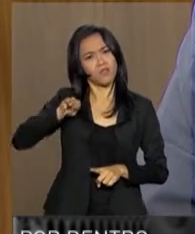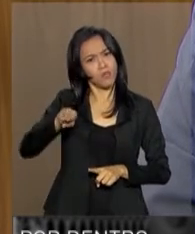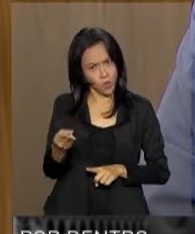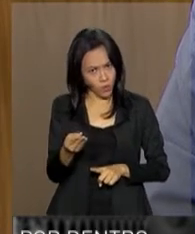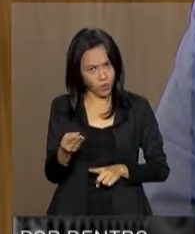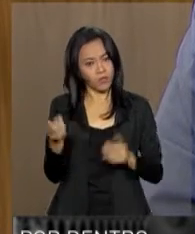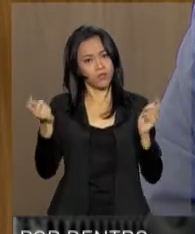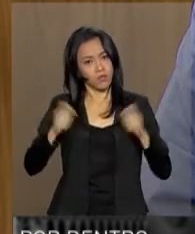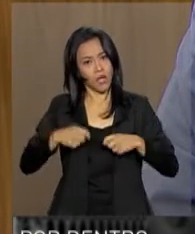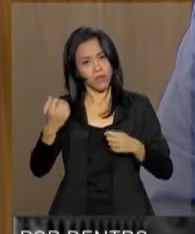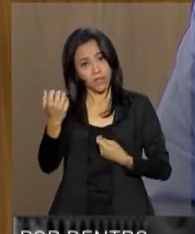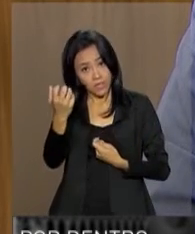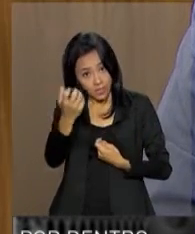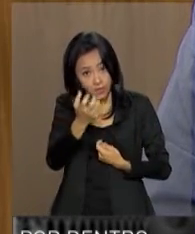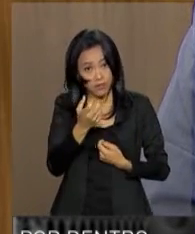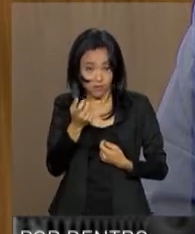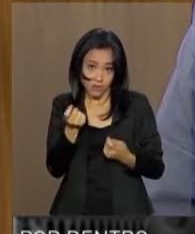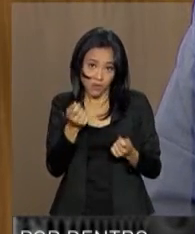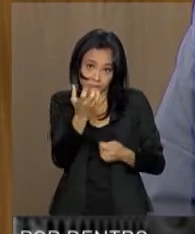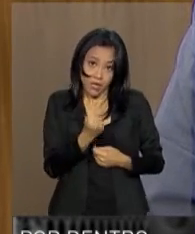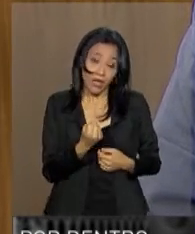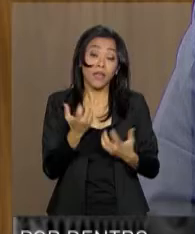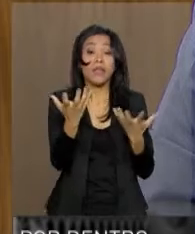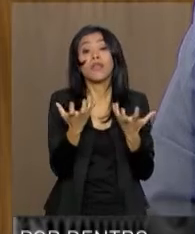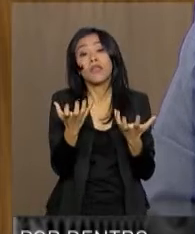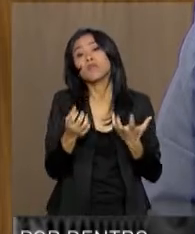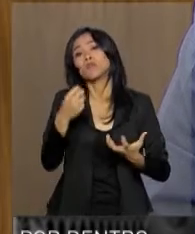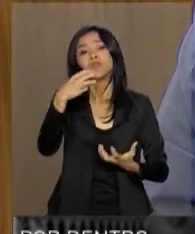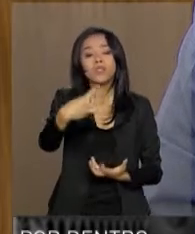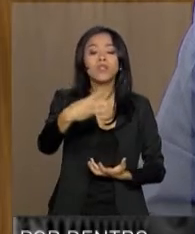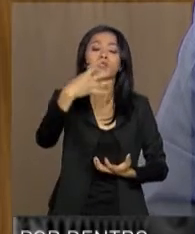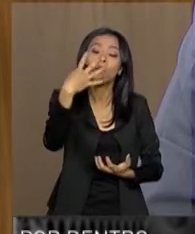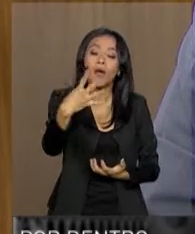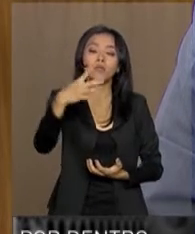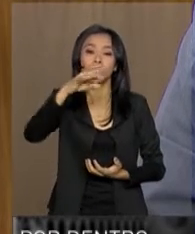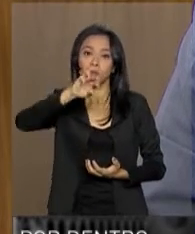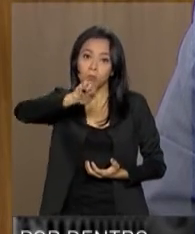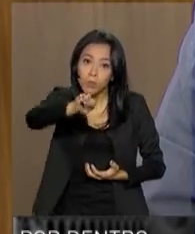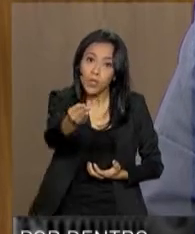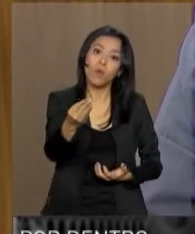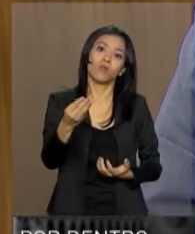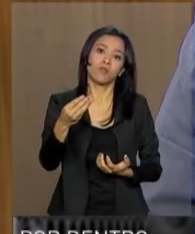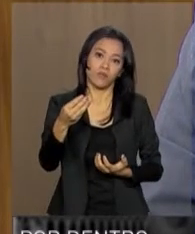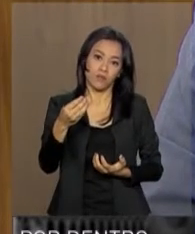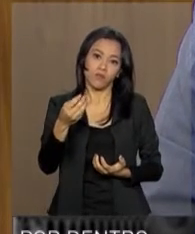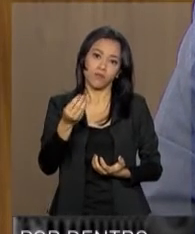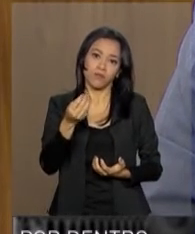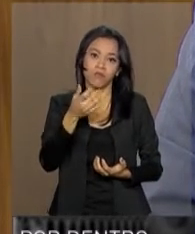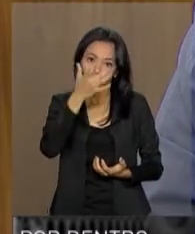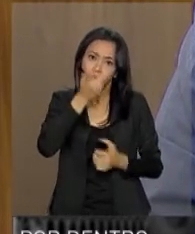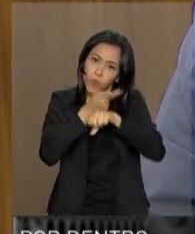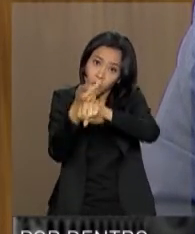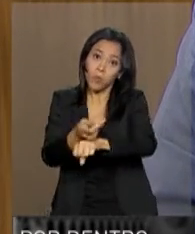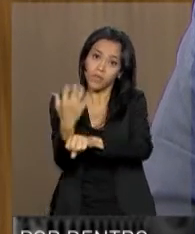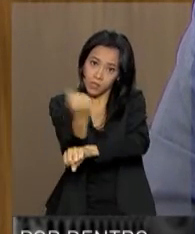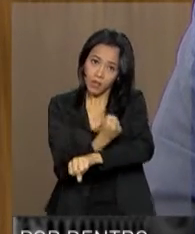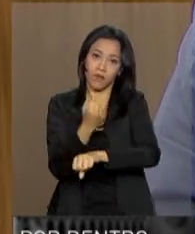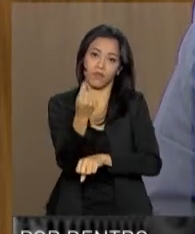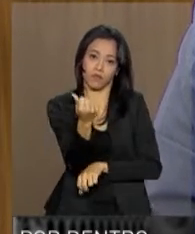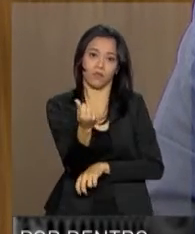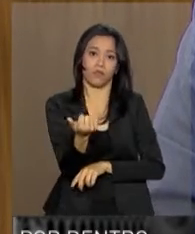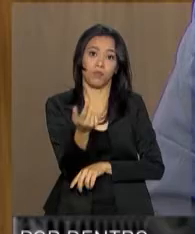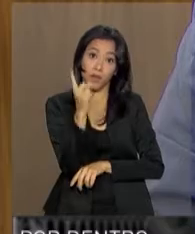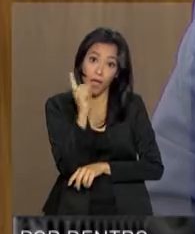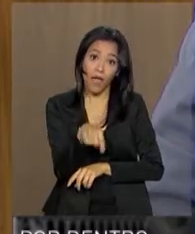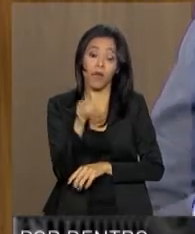sacados nós gastaríamos muito que os 34 bilhões fossem sua casa porque é uma ajuda muito importante para a economia mas